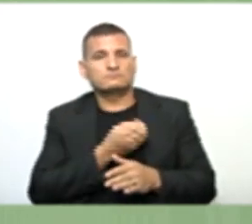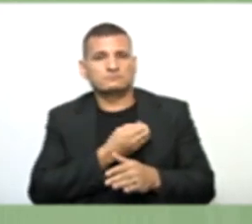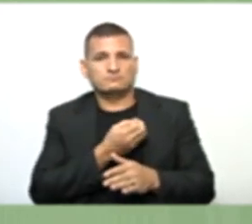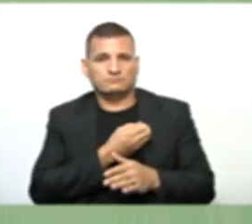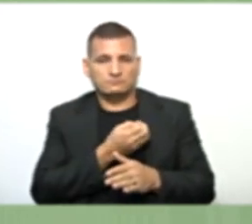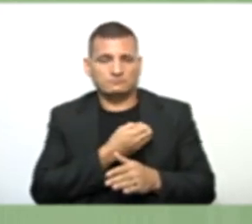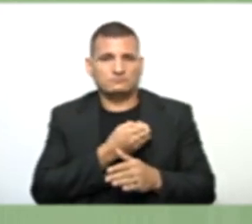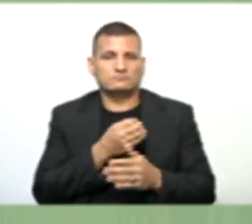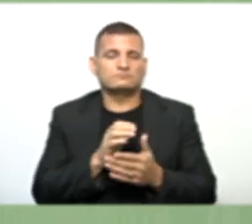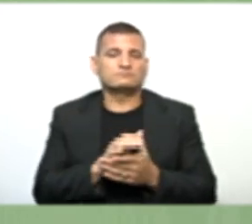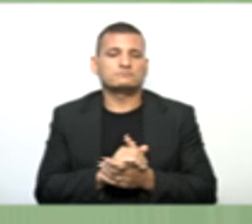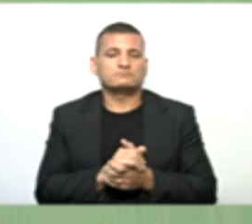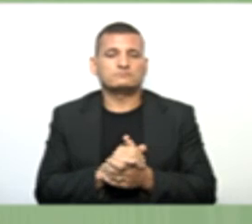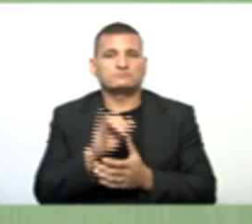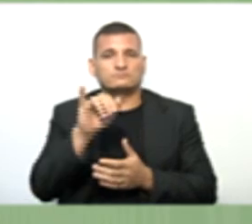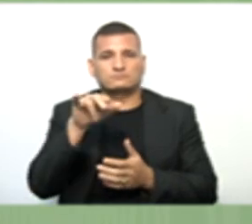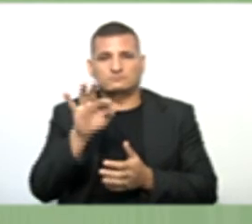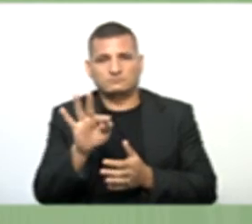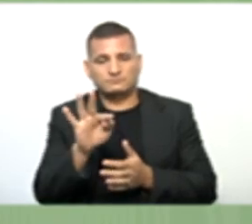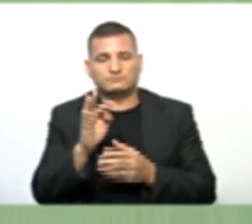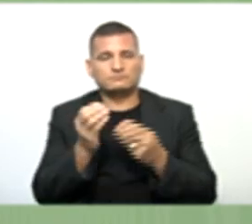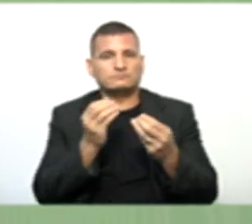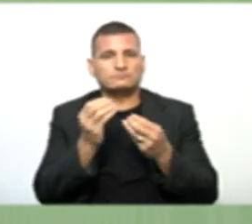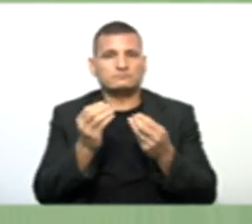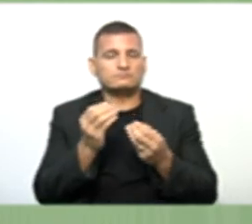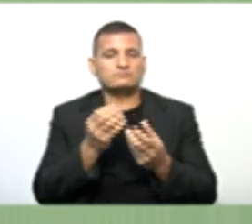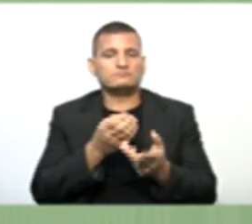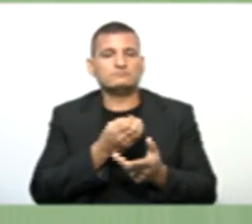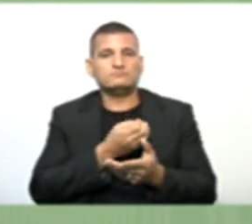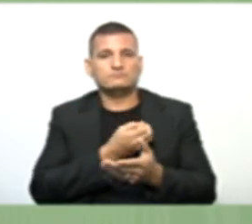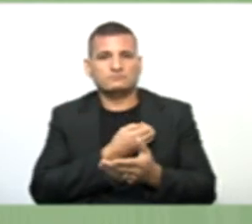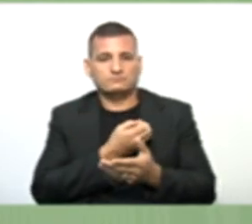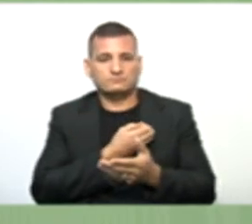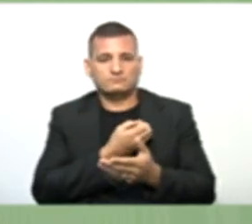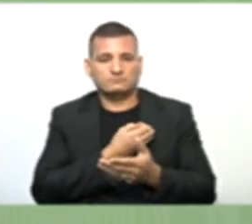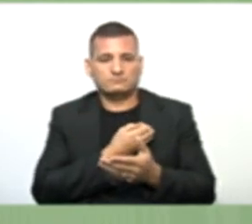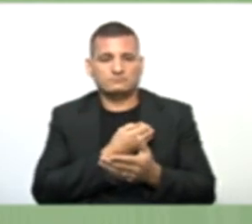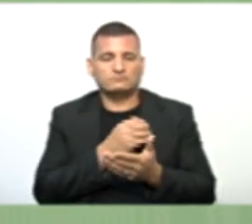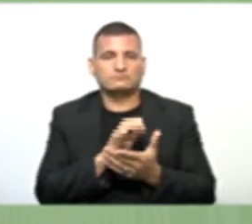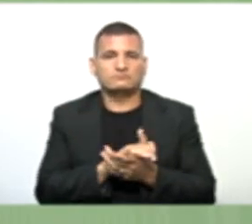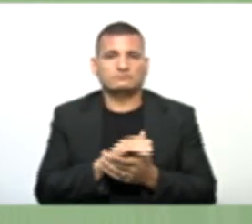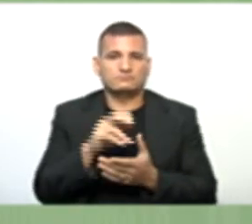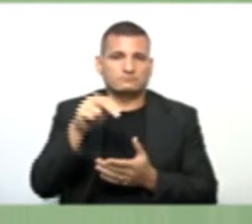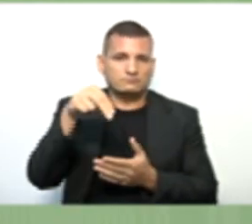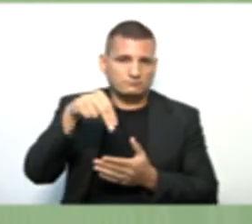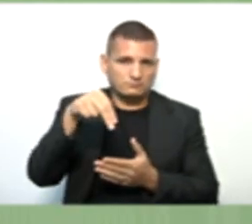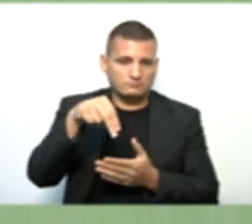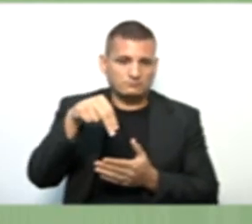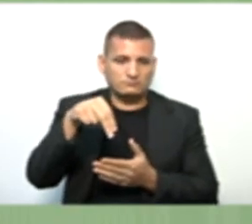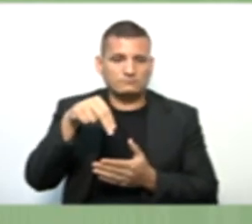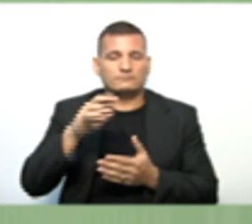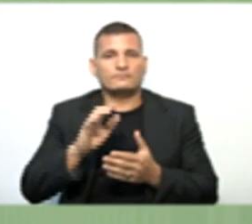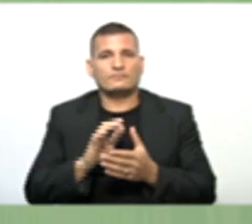inteiros. Então, como é que faz para ler um número? Então, esse número nós vamos chamar ele de N, tá?